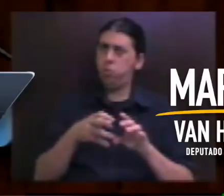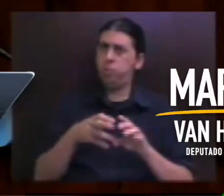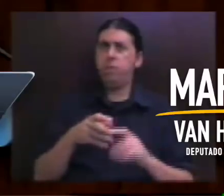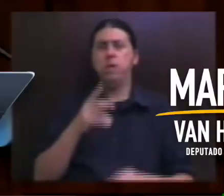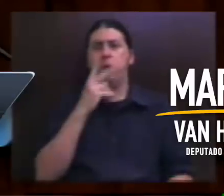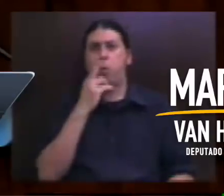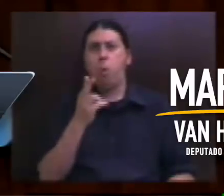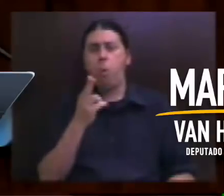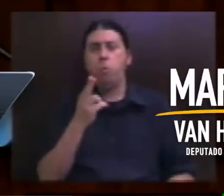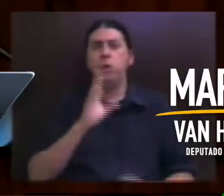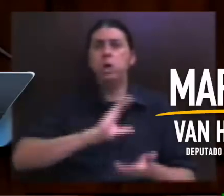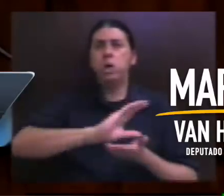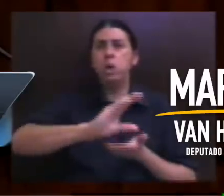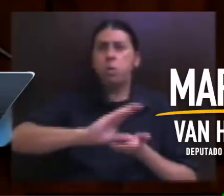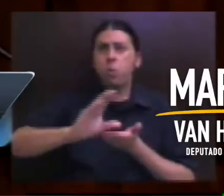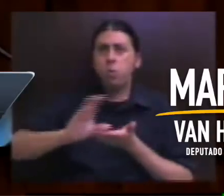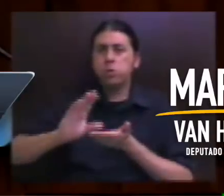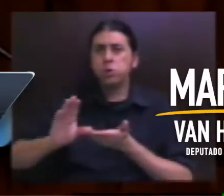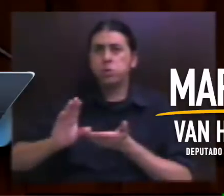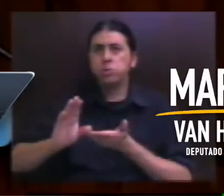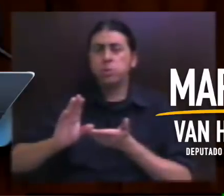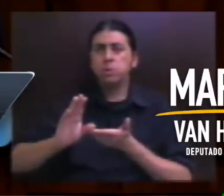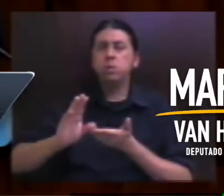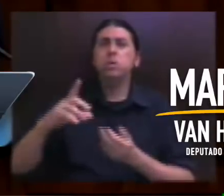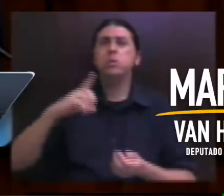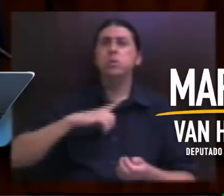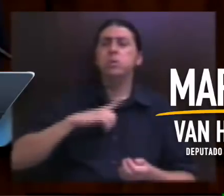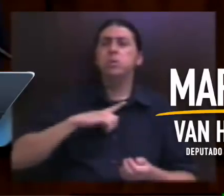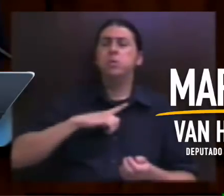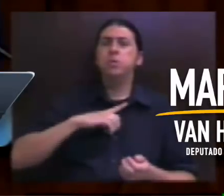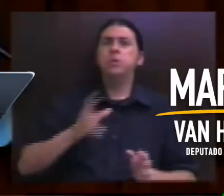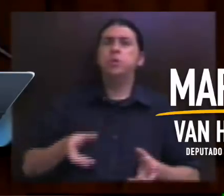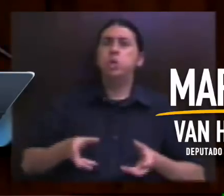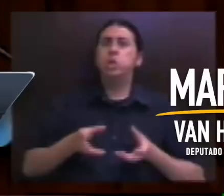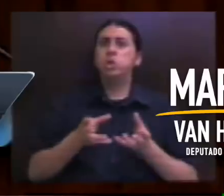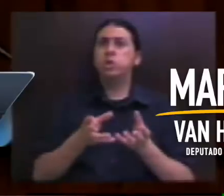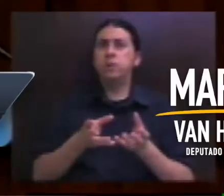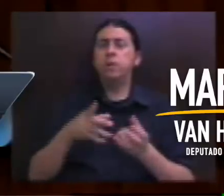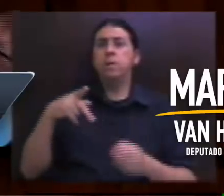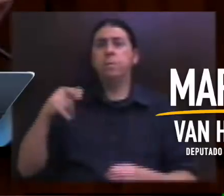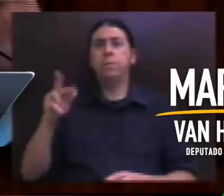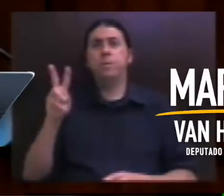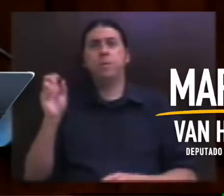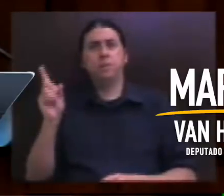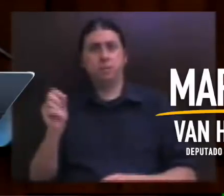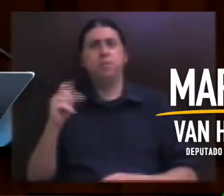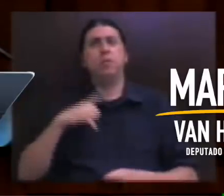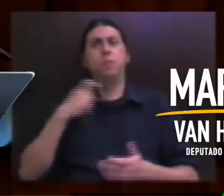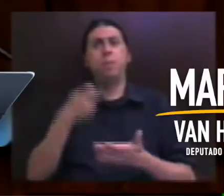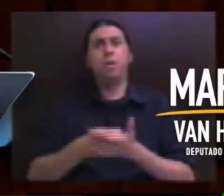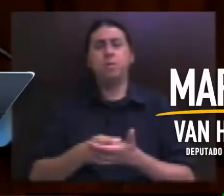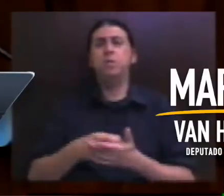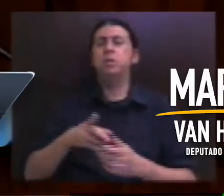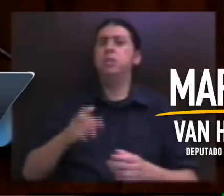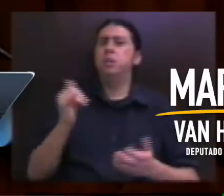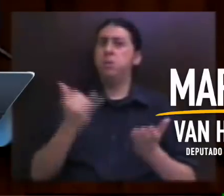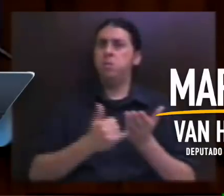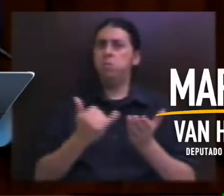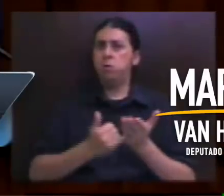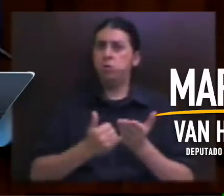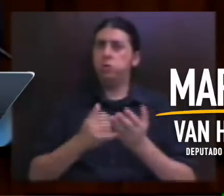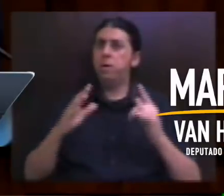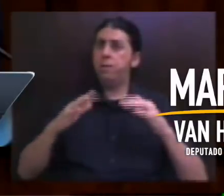com recursos da iniciativa privada, que já paga e muito imposto para manter a máquina pública